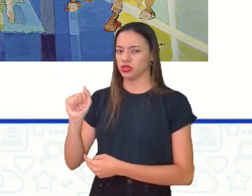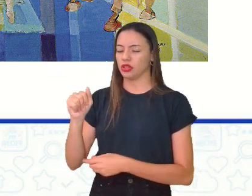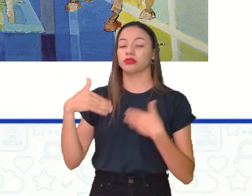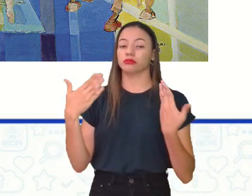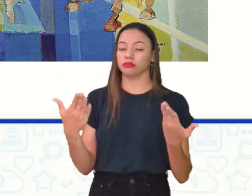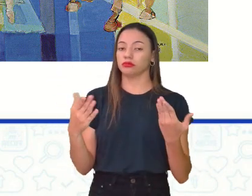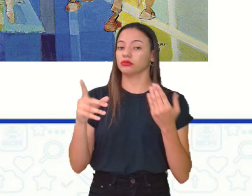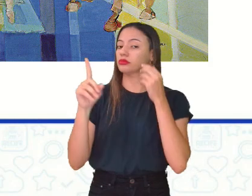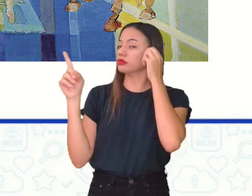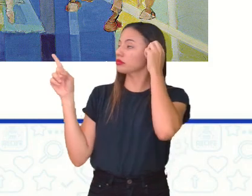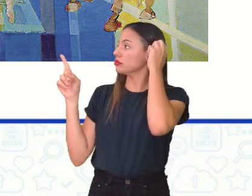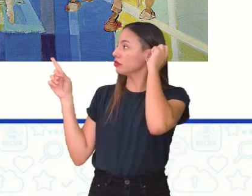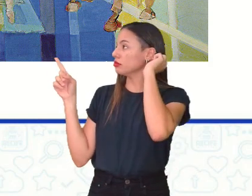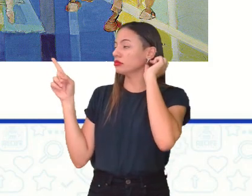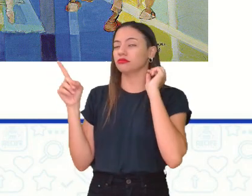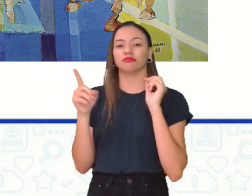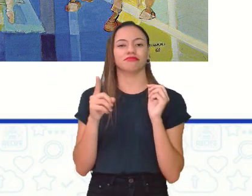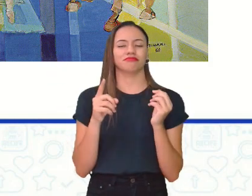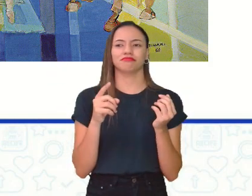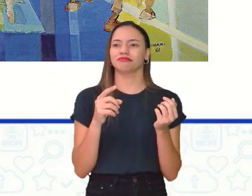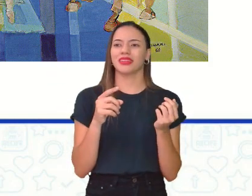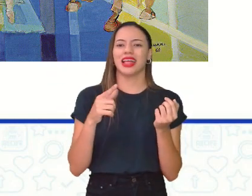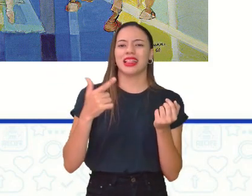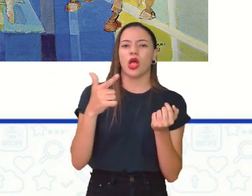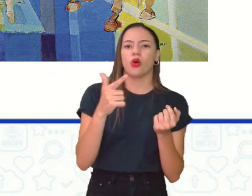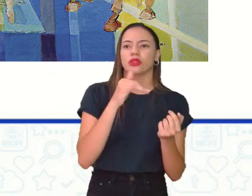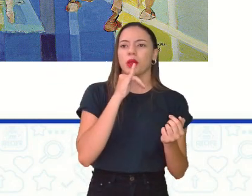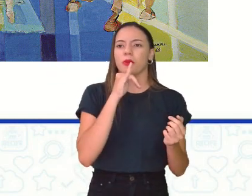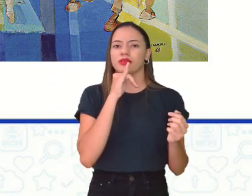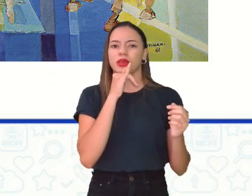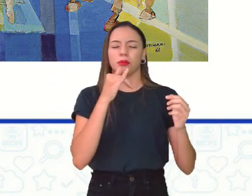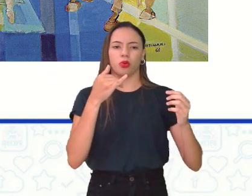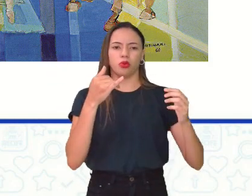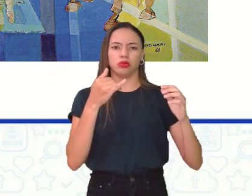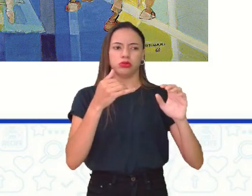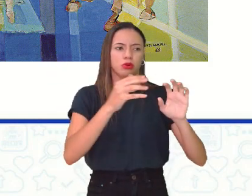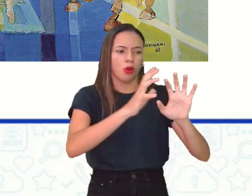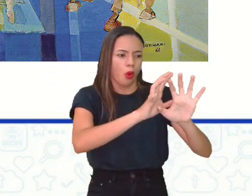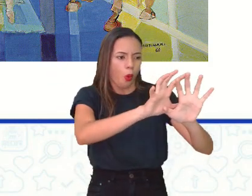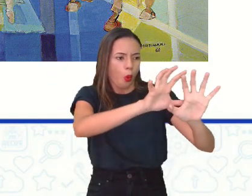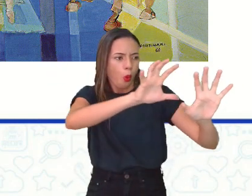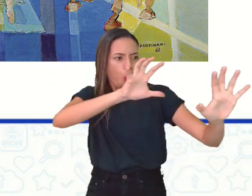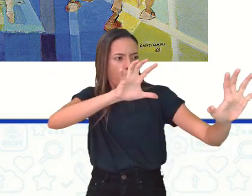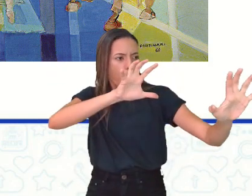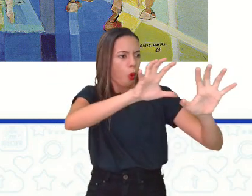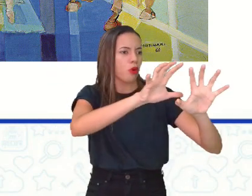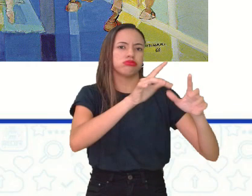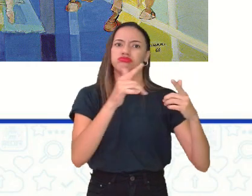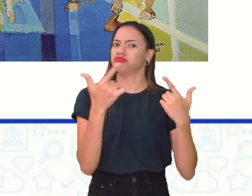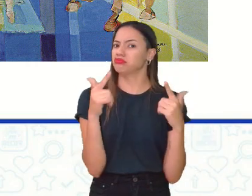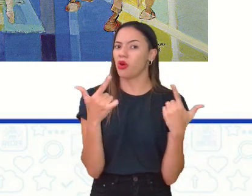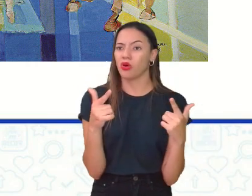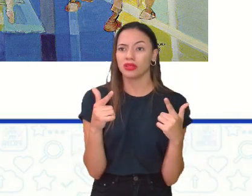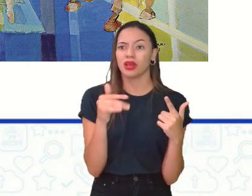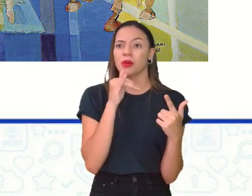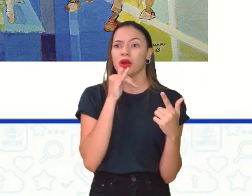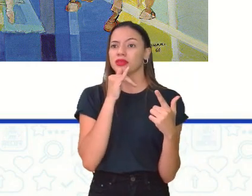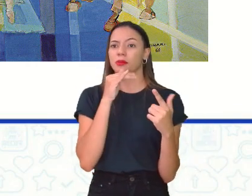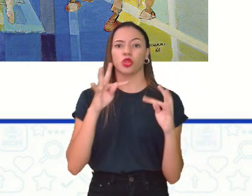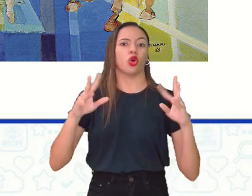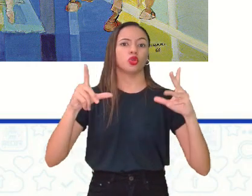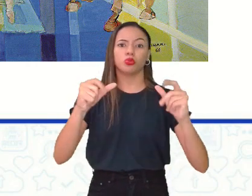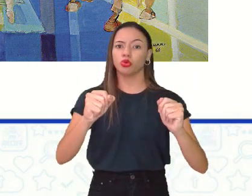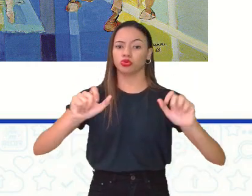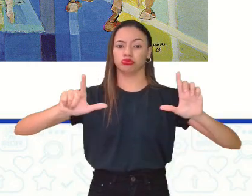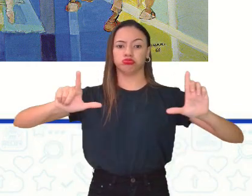vendo que ela não explora a profundidade do espaço, parece que está todo mundo no mesmo plano, quem está à frente, quem está